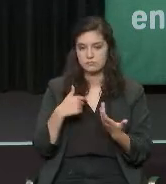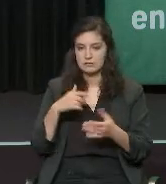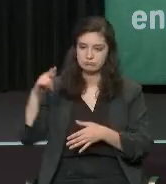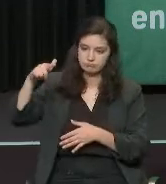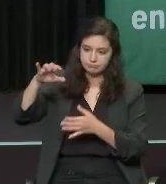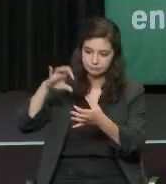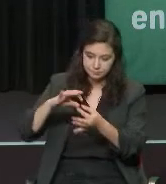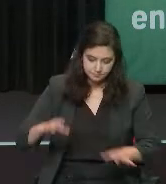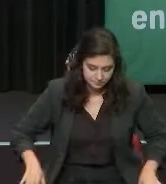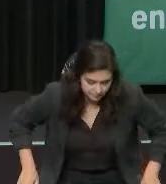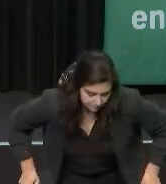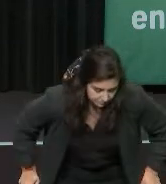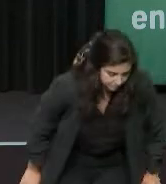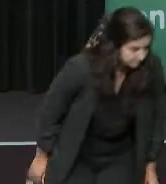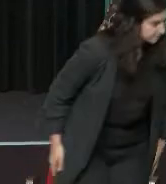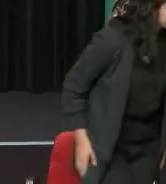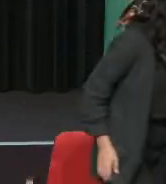do satélite INVEST.